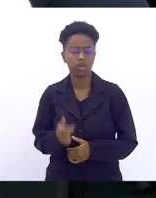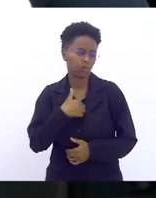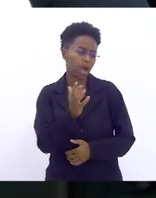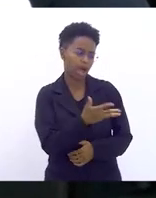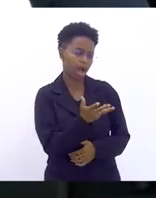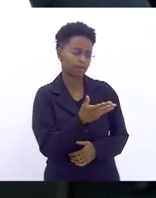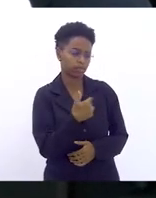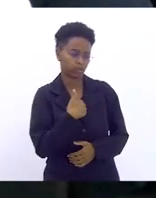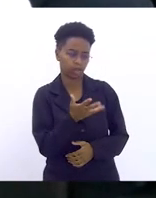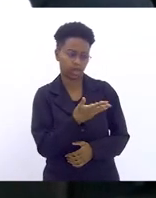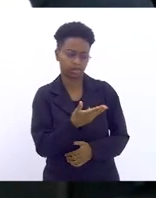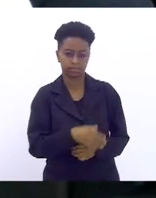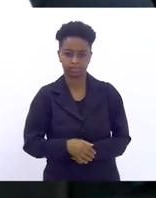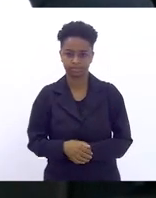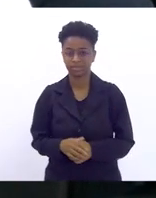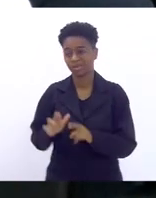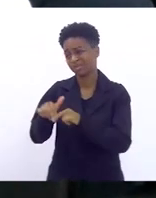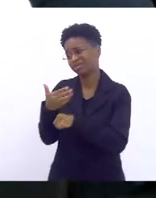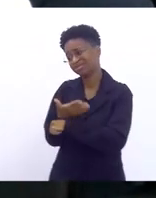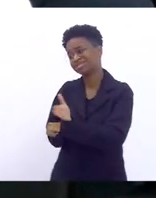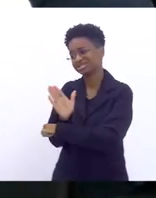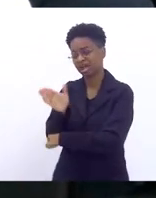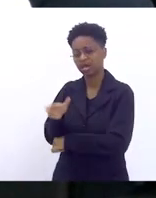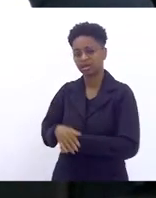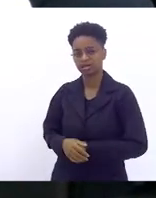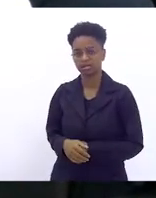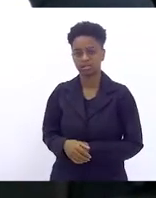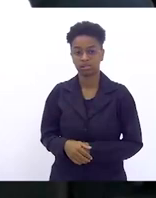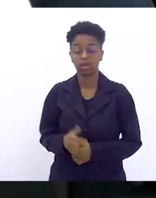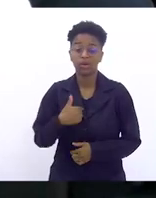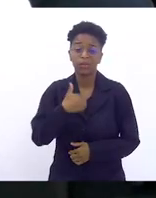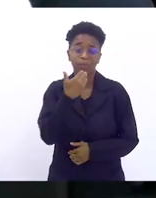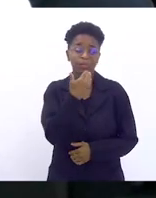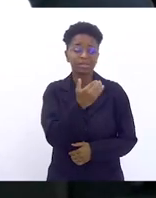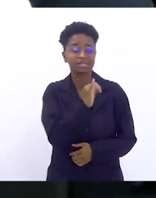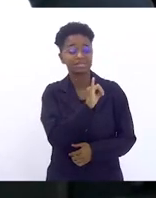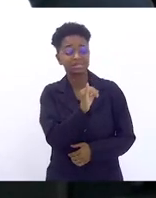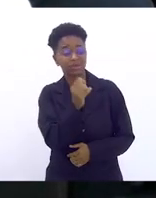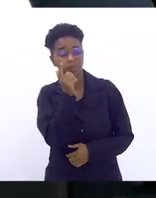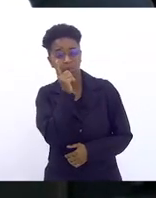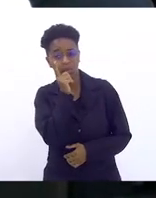acelerar Eu queria te pedir se você conseguisse